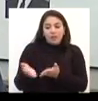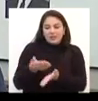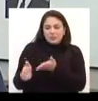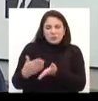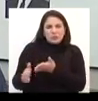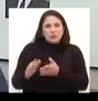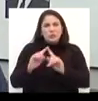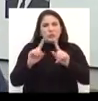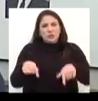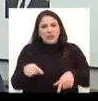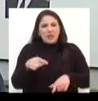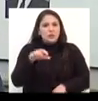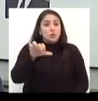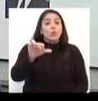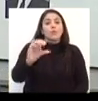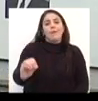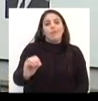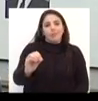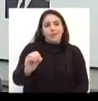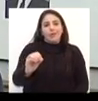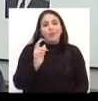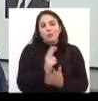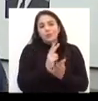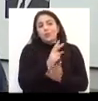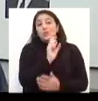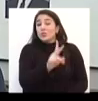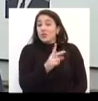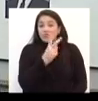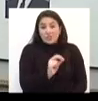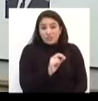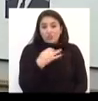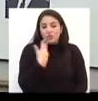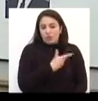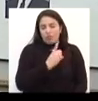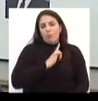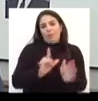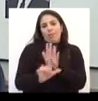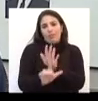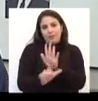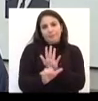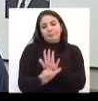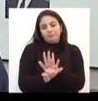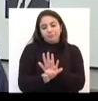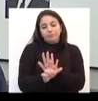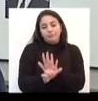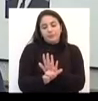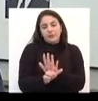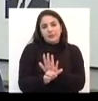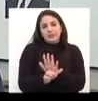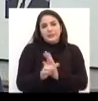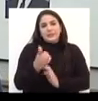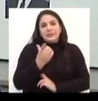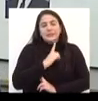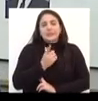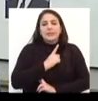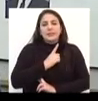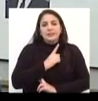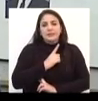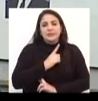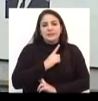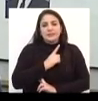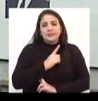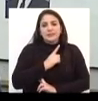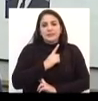permanecendo lá somente, até onde a gente sabe, só 20 funcionários. Então, como nós temos uma lei aprovada pela Câmara que dá isenção